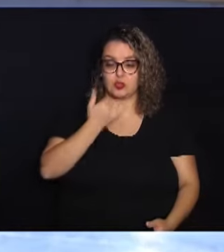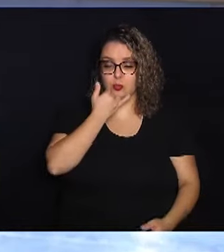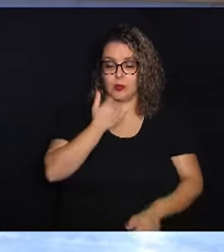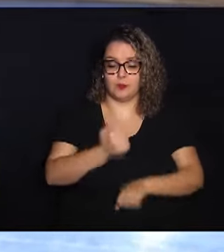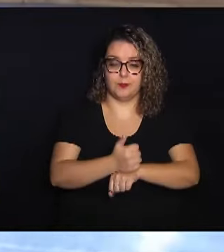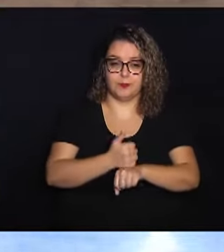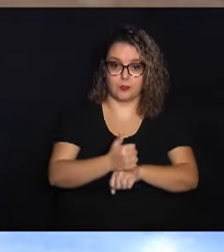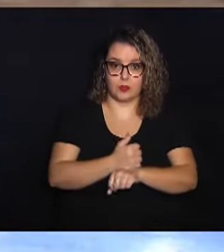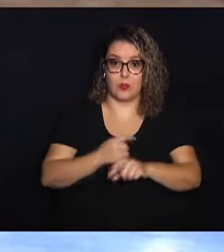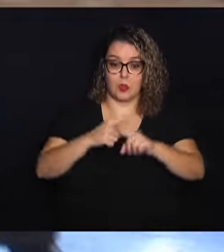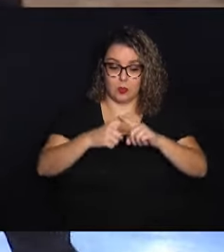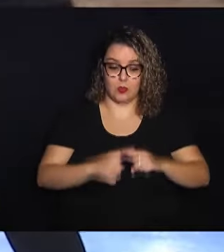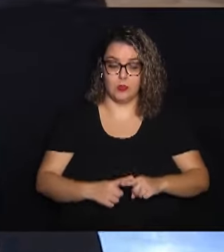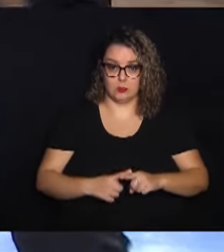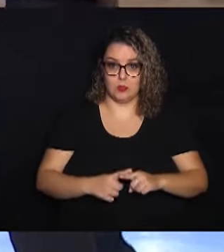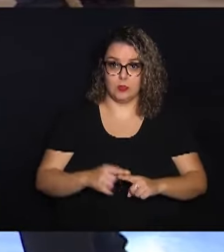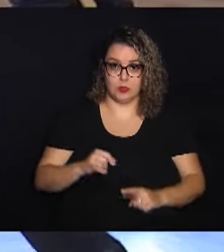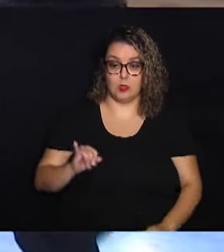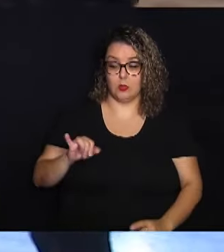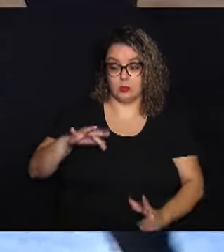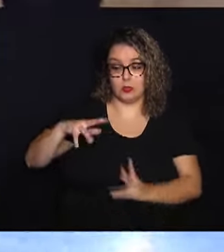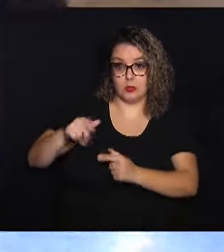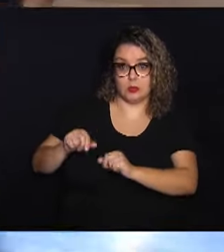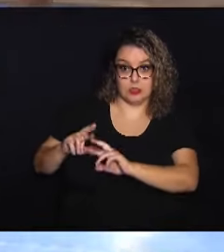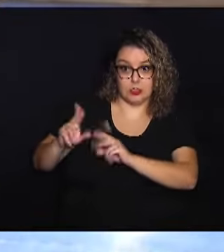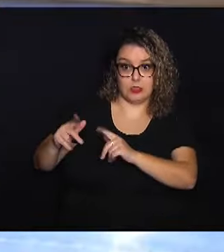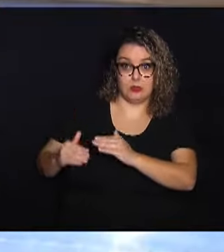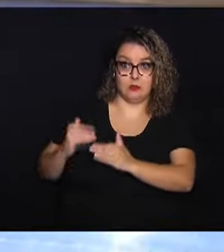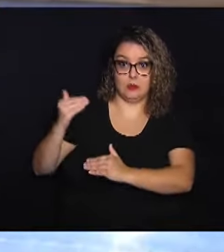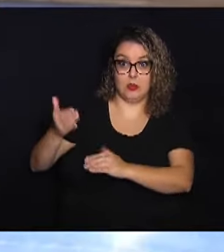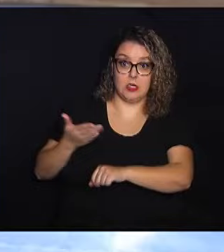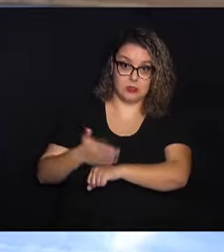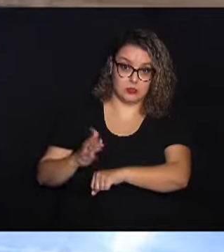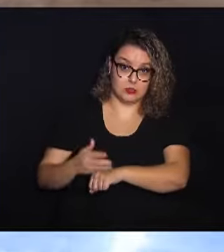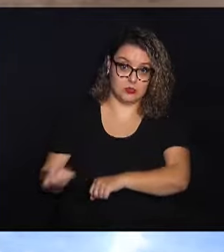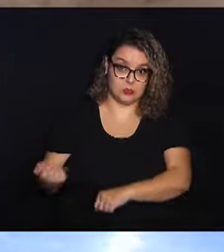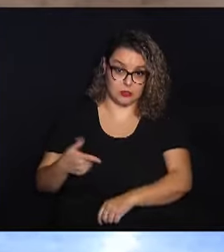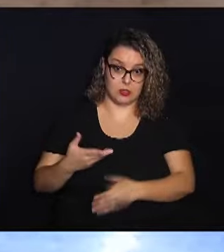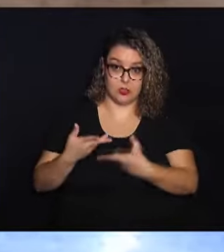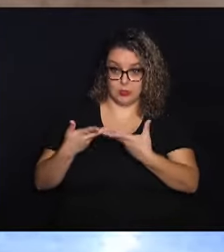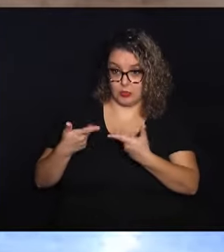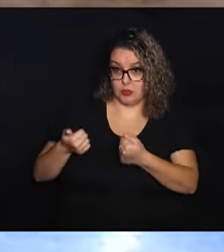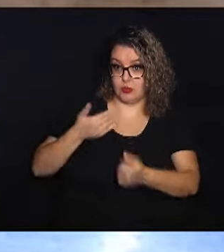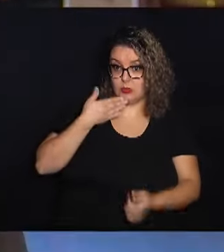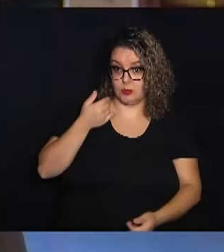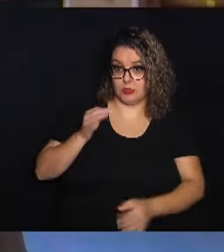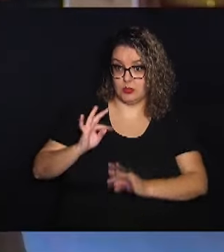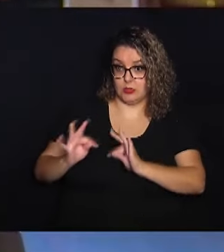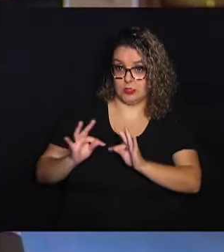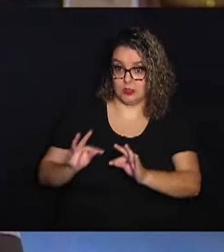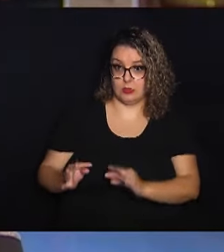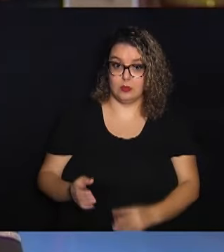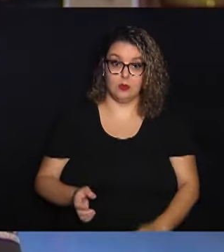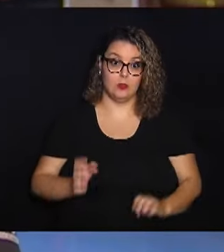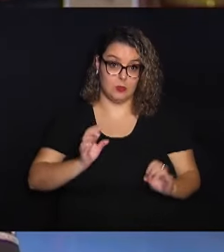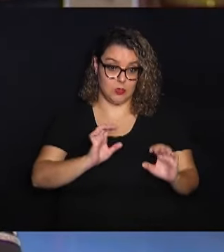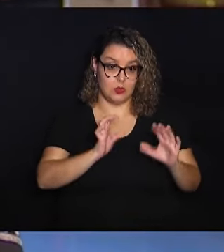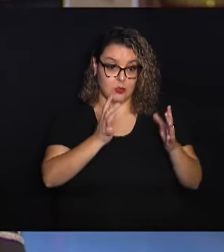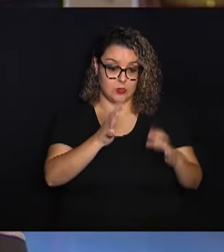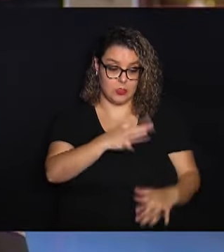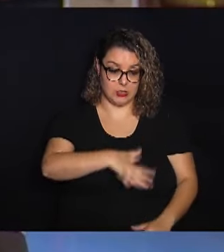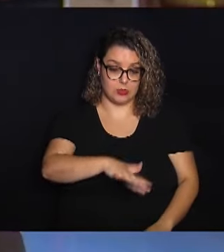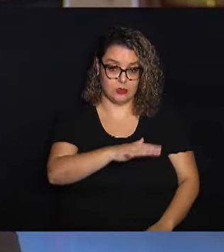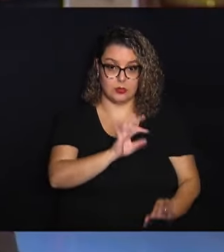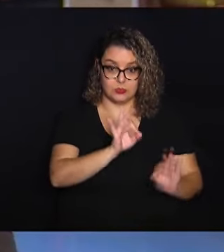os campeonatos internacionais os desafios vão além da prática e do aperfeiçoamento técnico PR pros eventos aqui no nosso